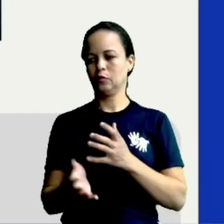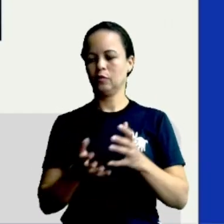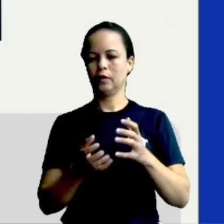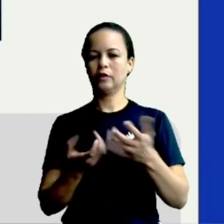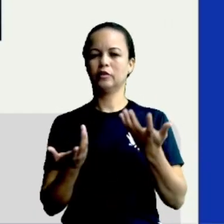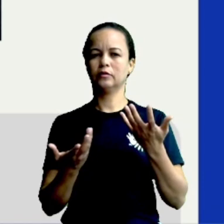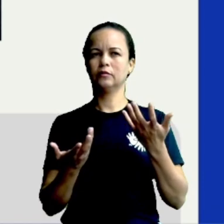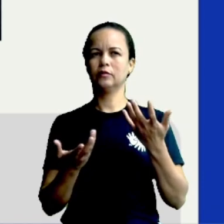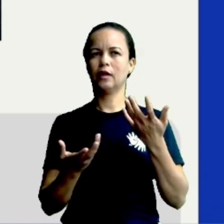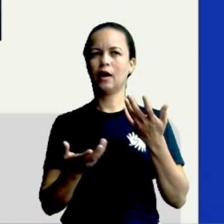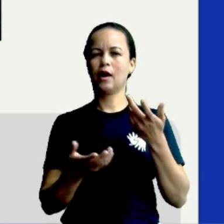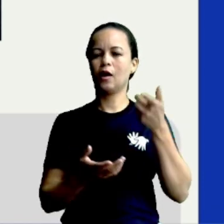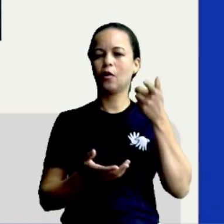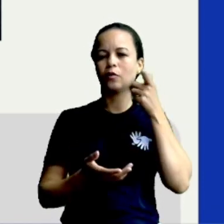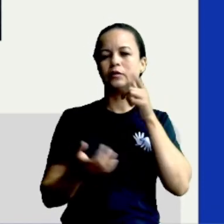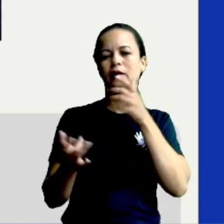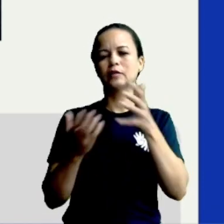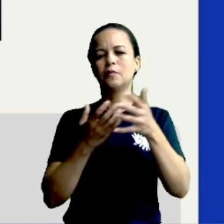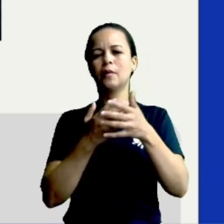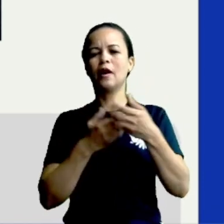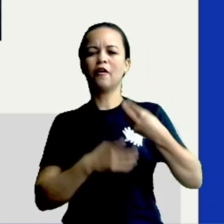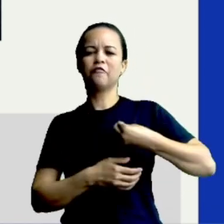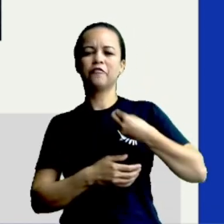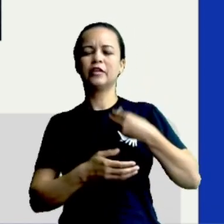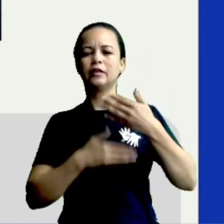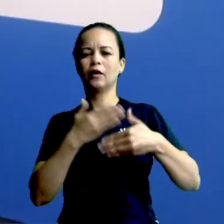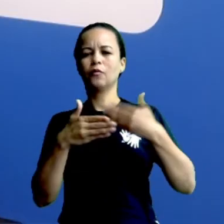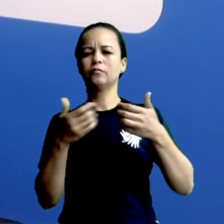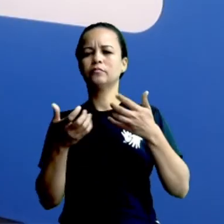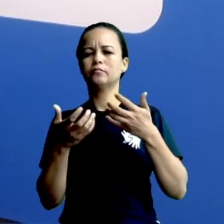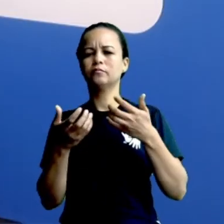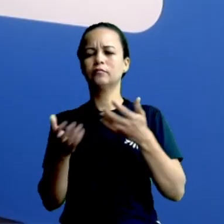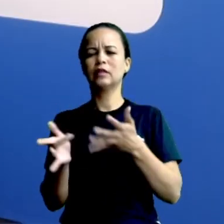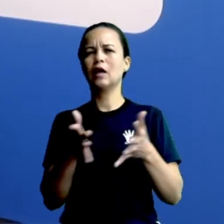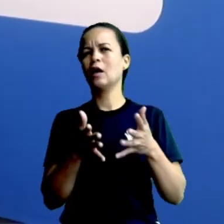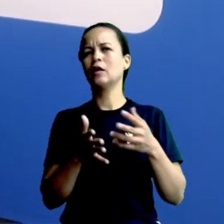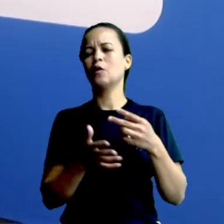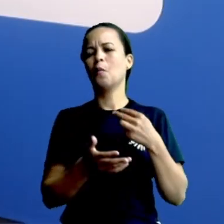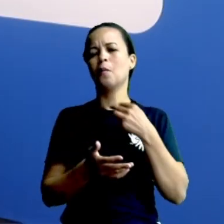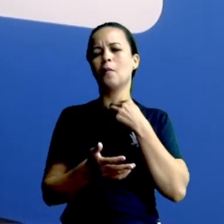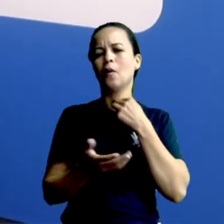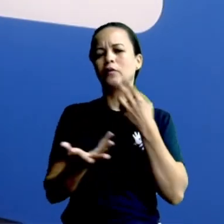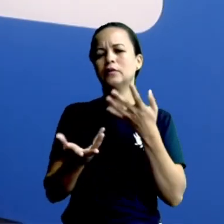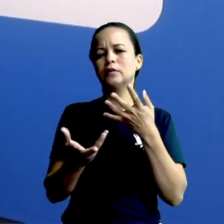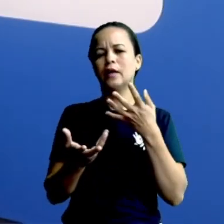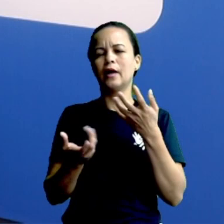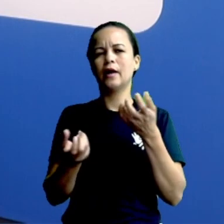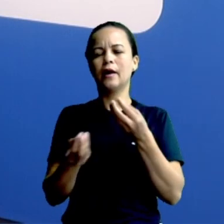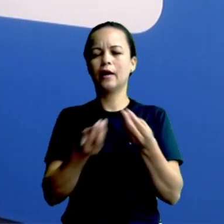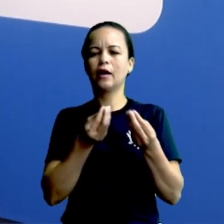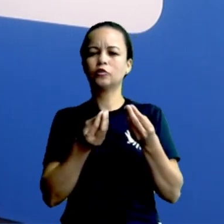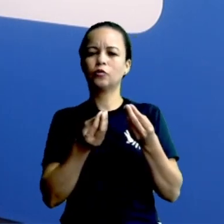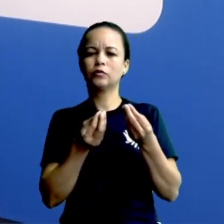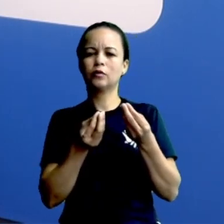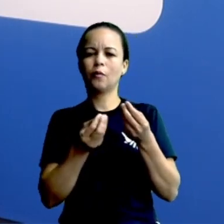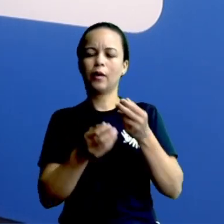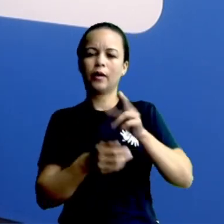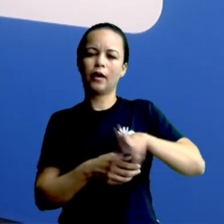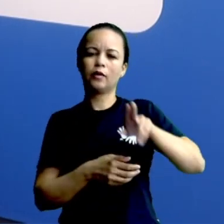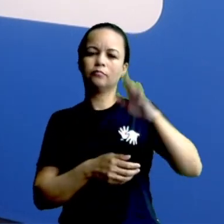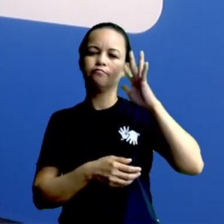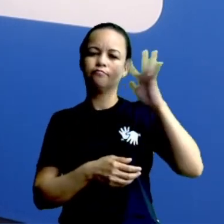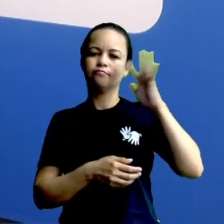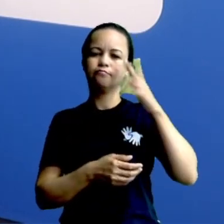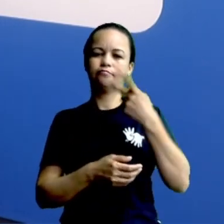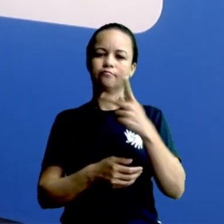nossa vida com isso? A minhoca não tem braço, mas cavuca. Então você não pode nem ter as condições que você gostaria de ter para realizar seus